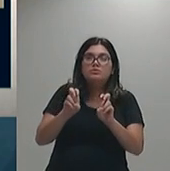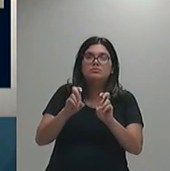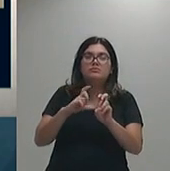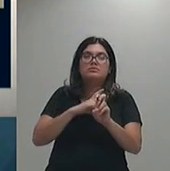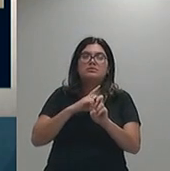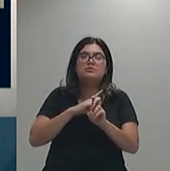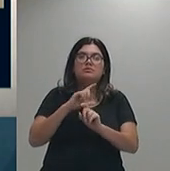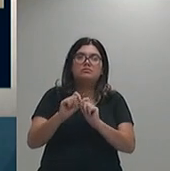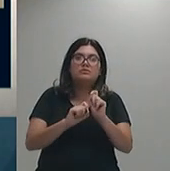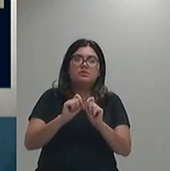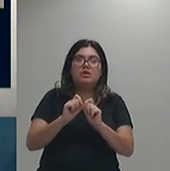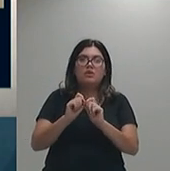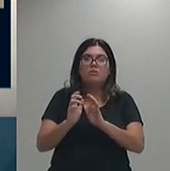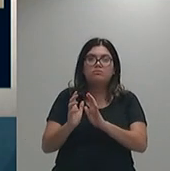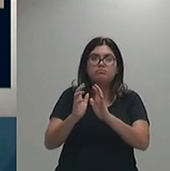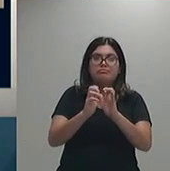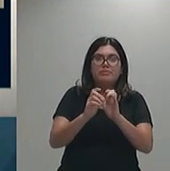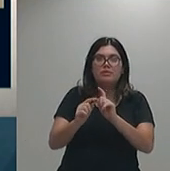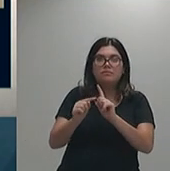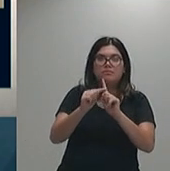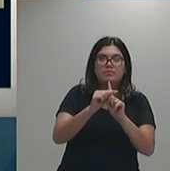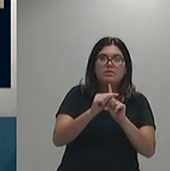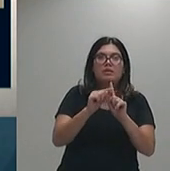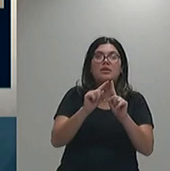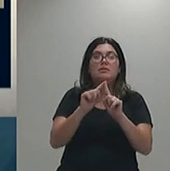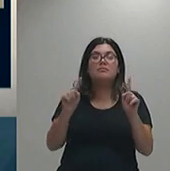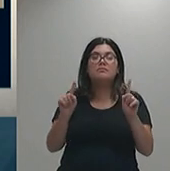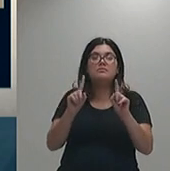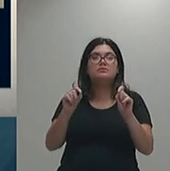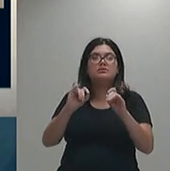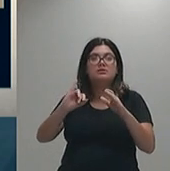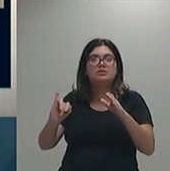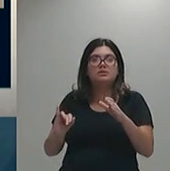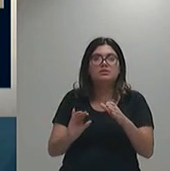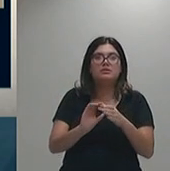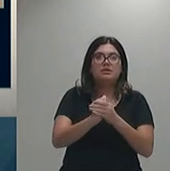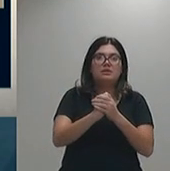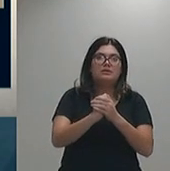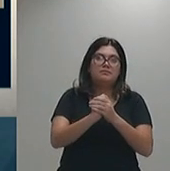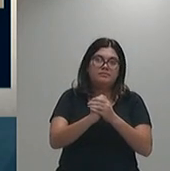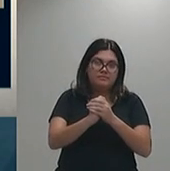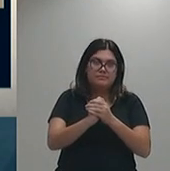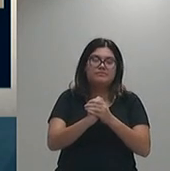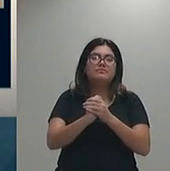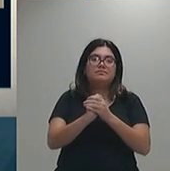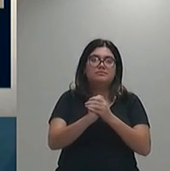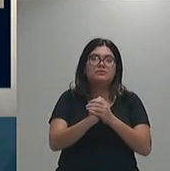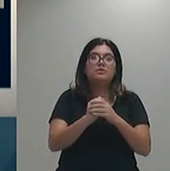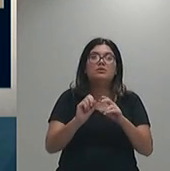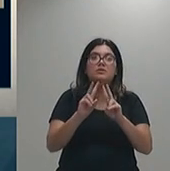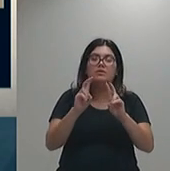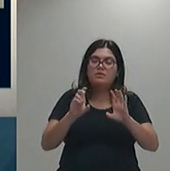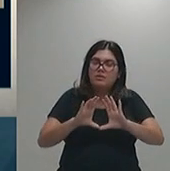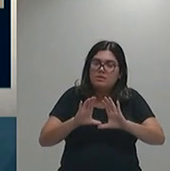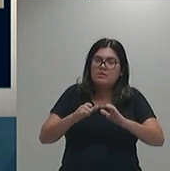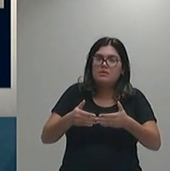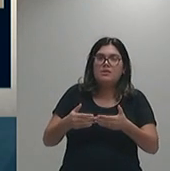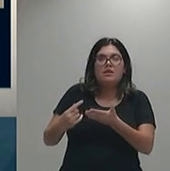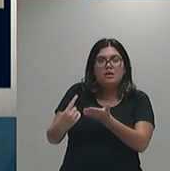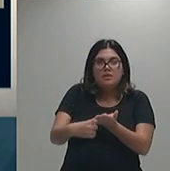conflito positivo aqui natureza interna porque envolvendo câmaras arbitrais